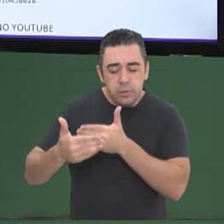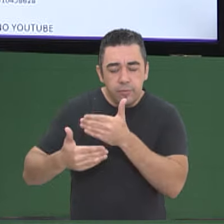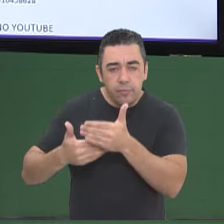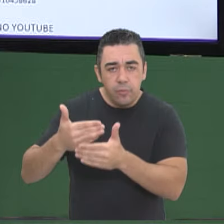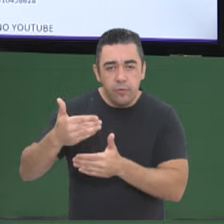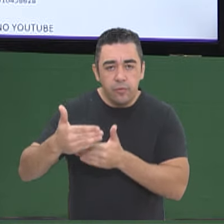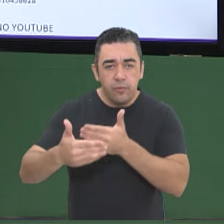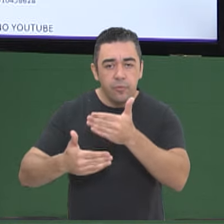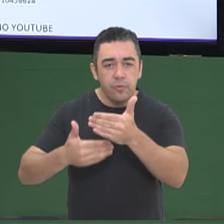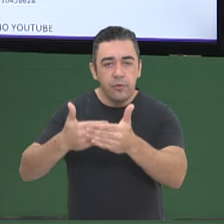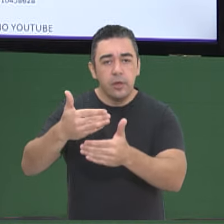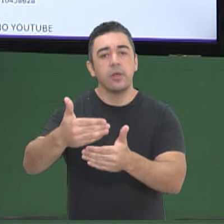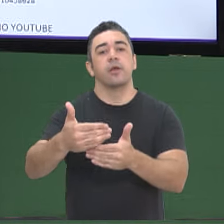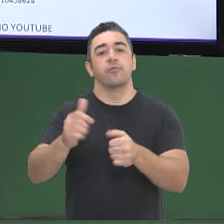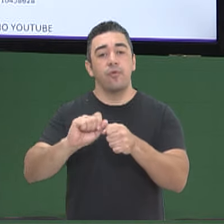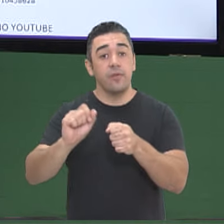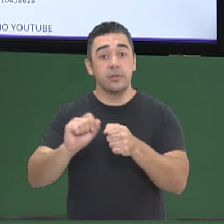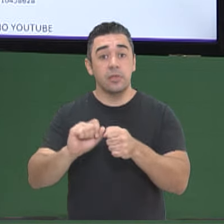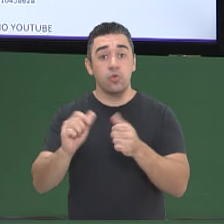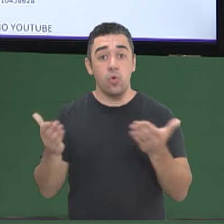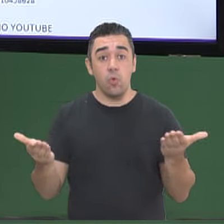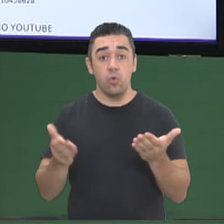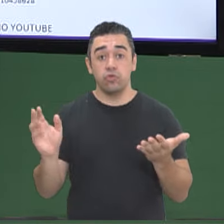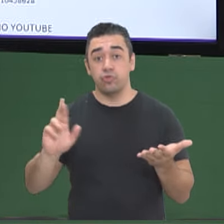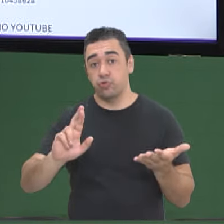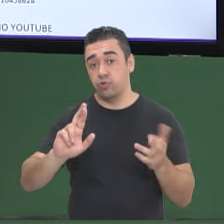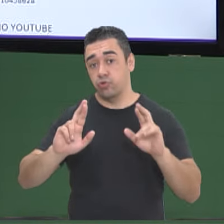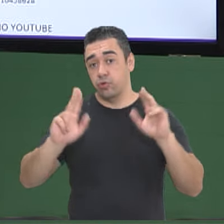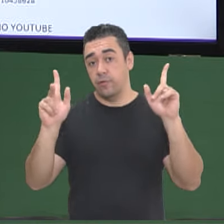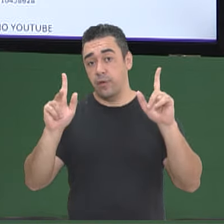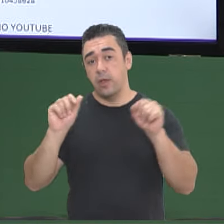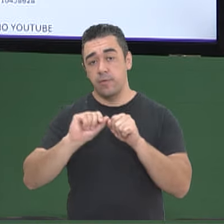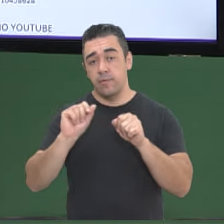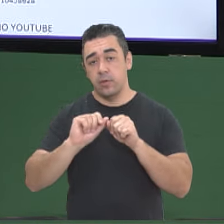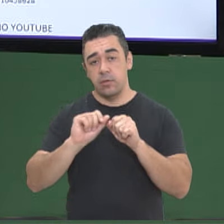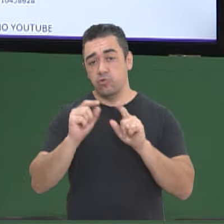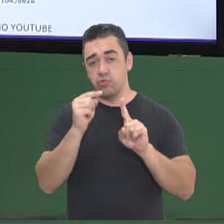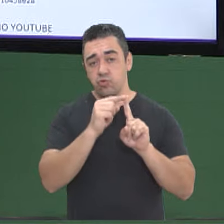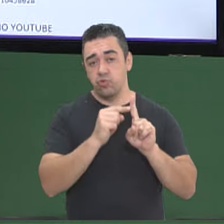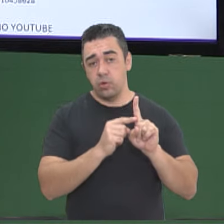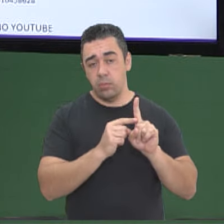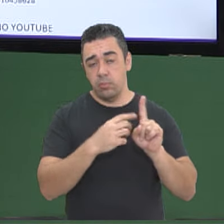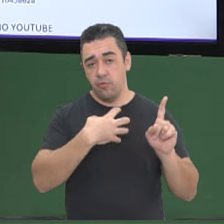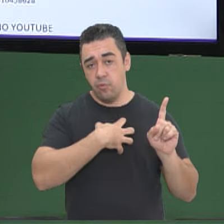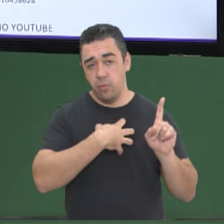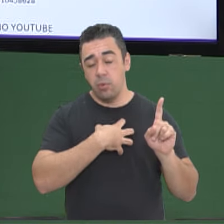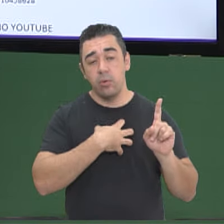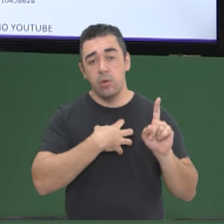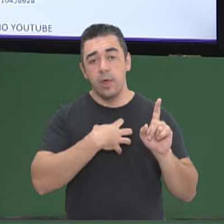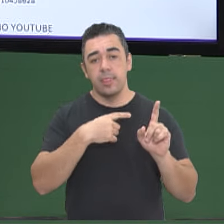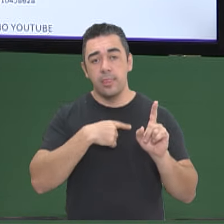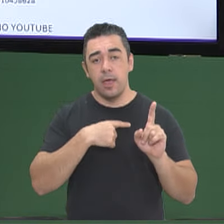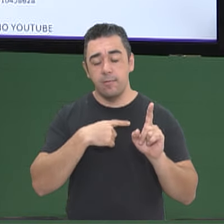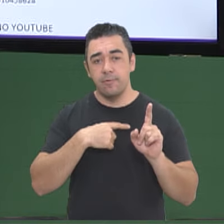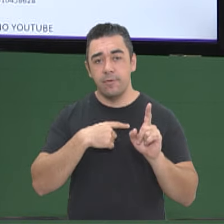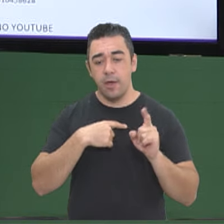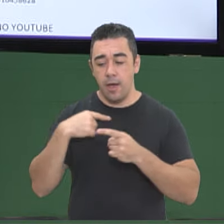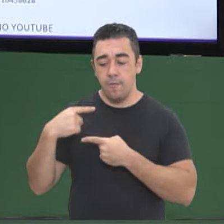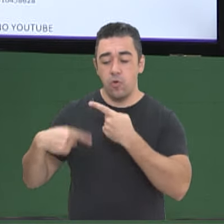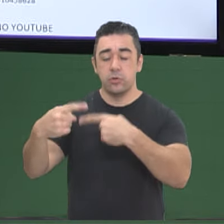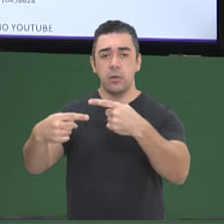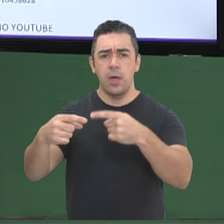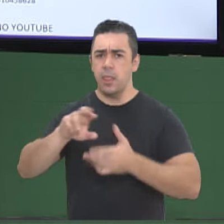foi sendo adquirida, então, outras formas, né? Então, houve uma evolução. Não que